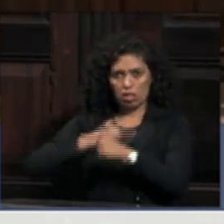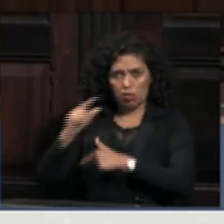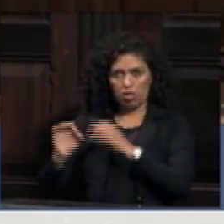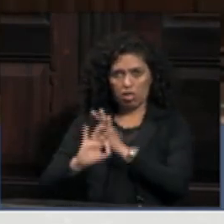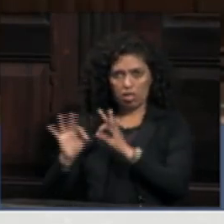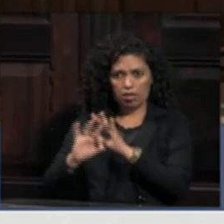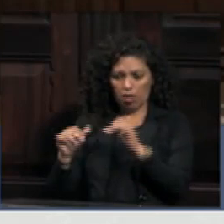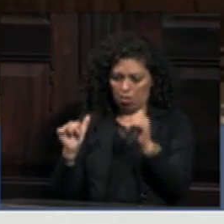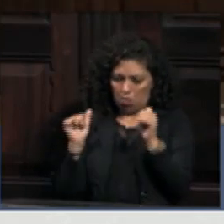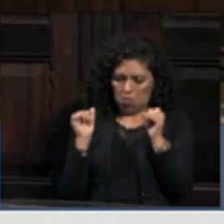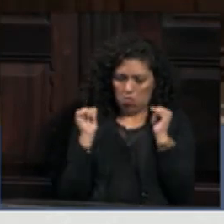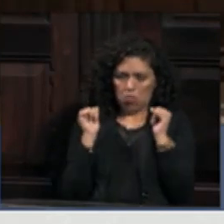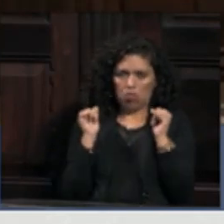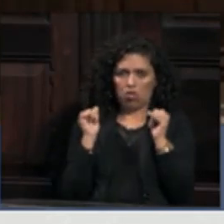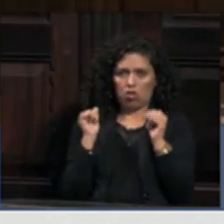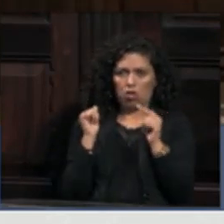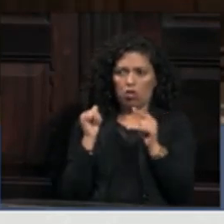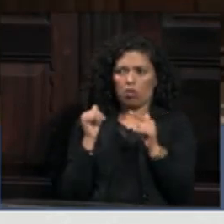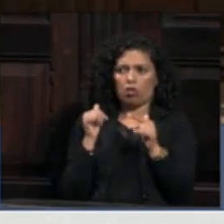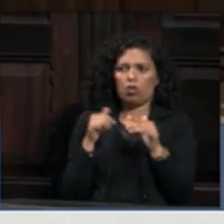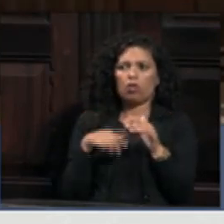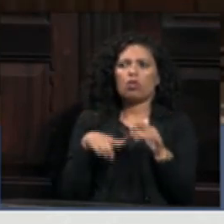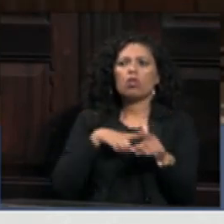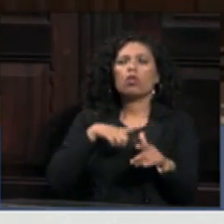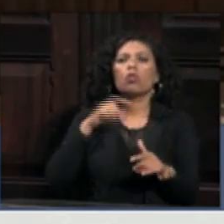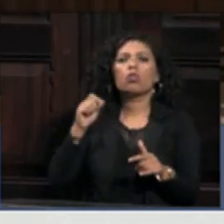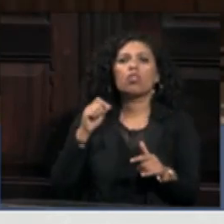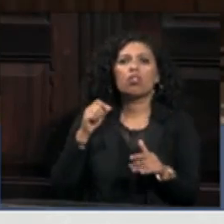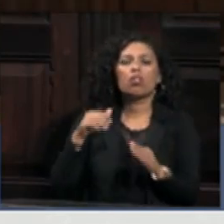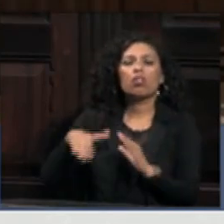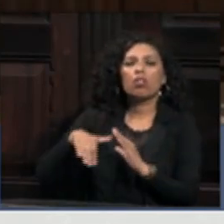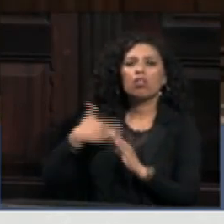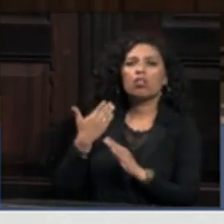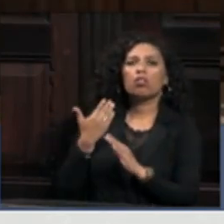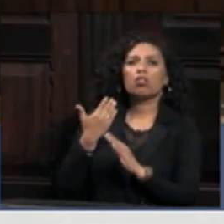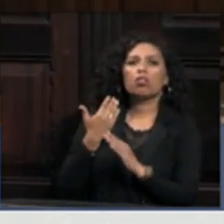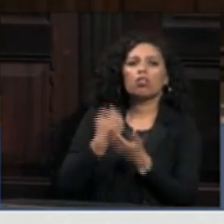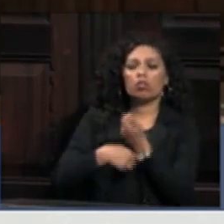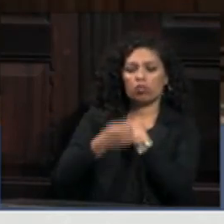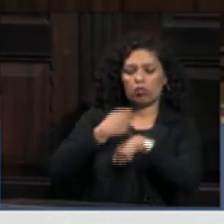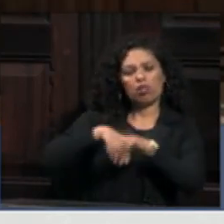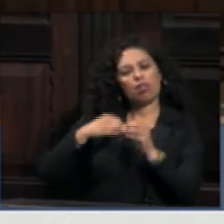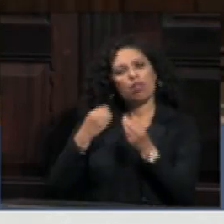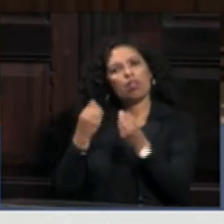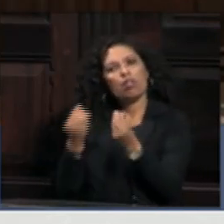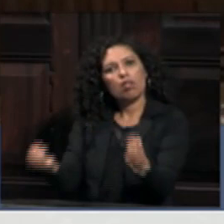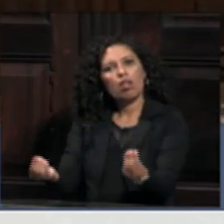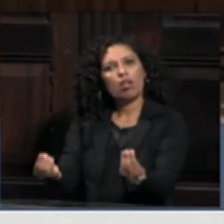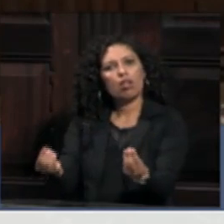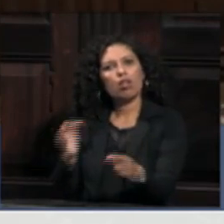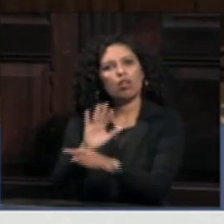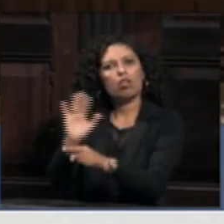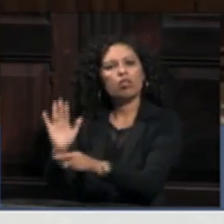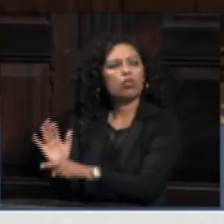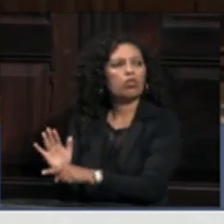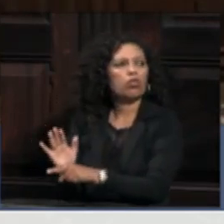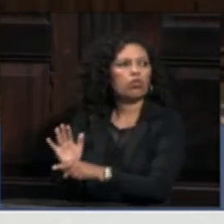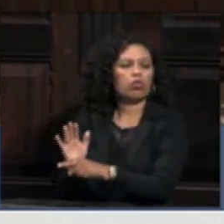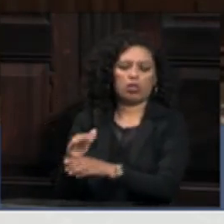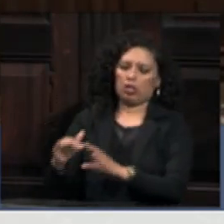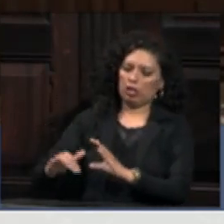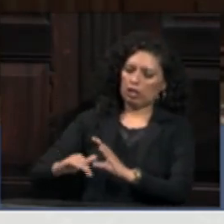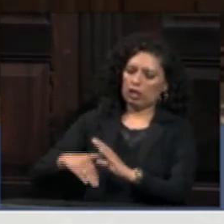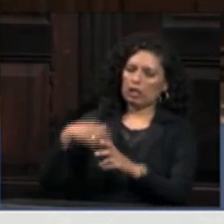a Secretaria de Desenvolvimento Econômico dava o benefício fiscal. A Secretaria de